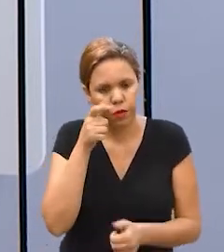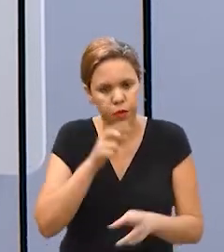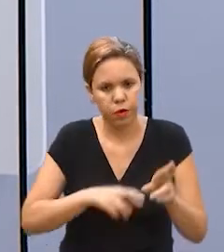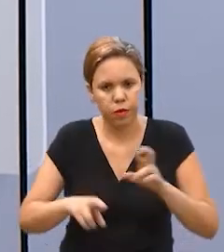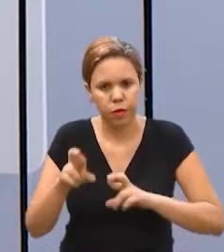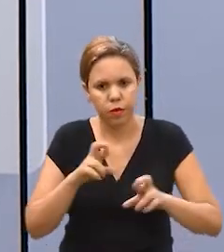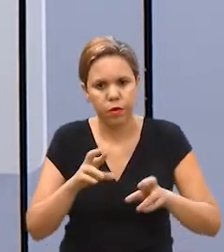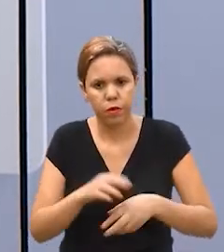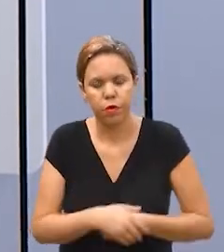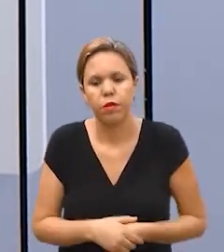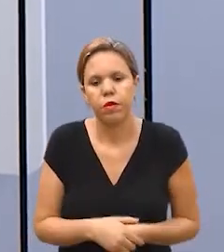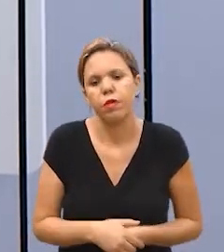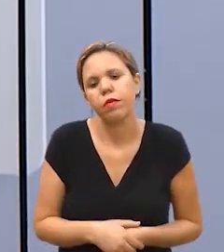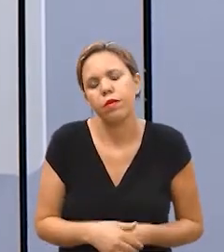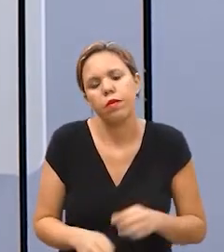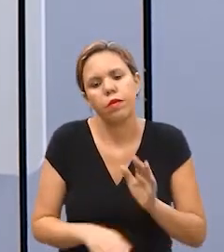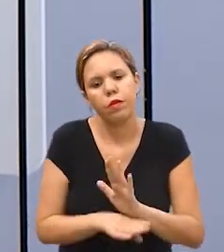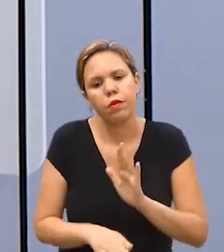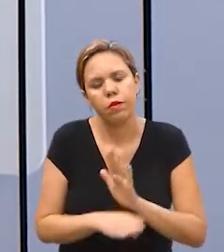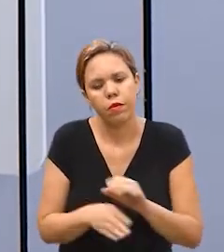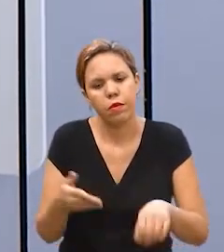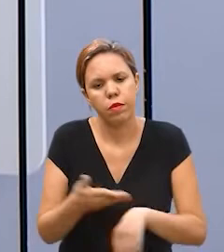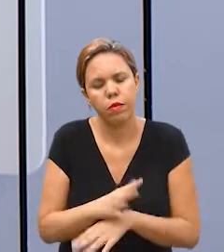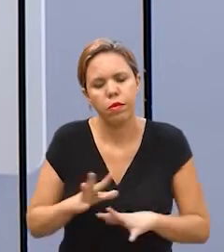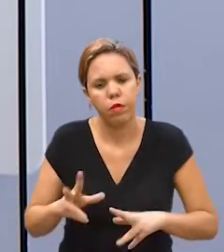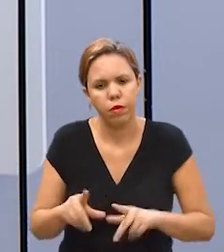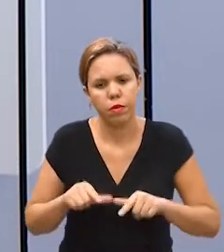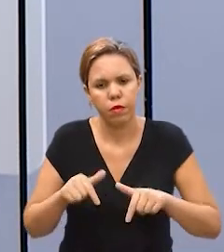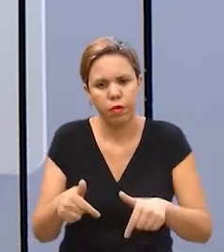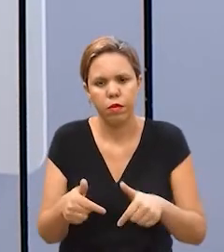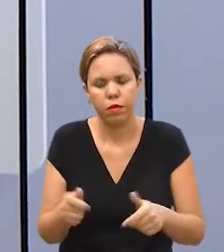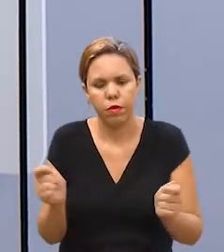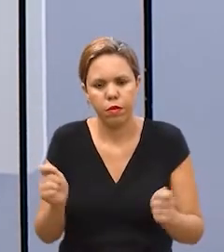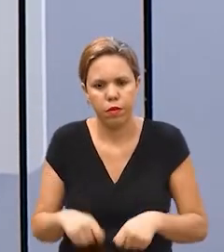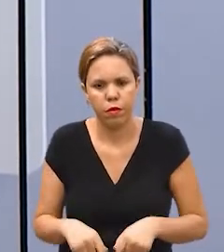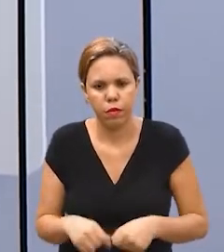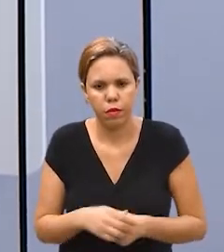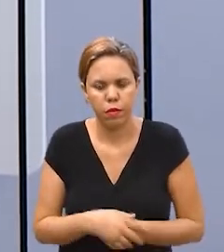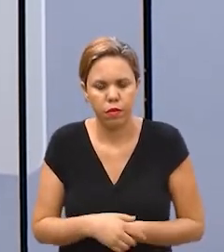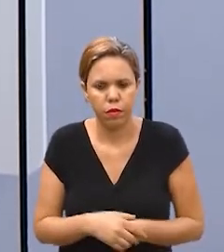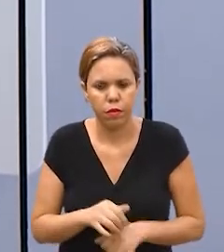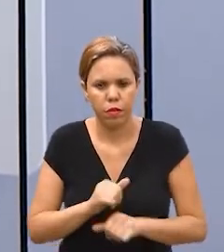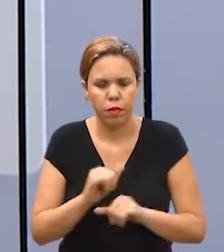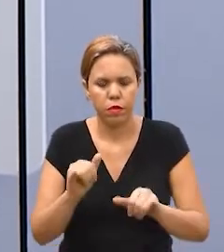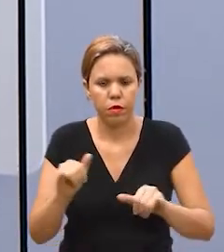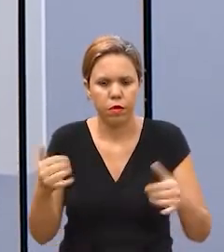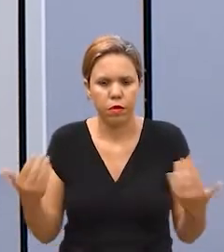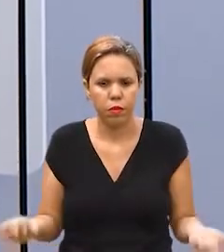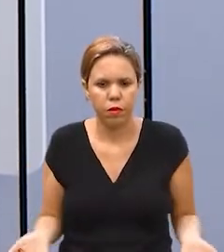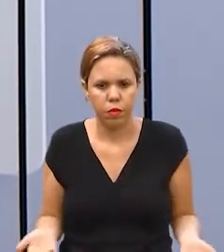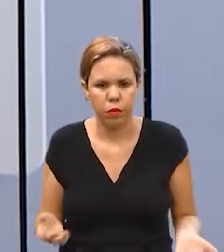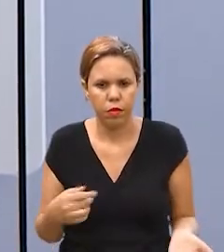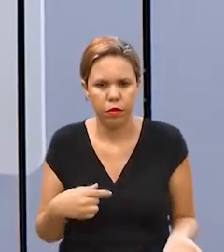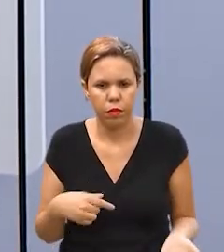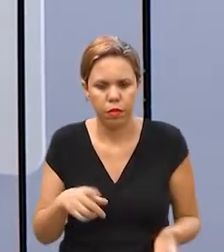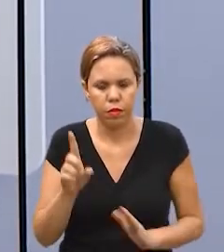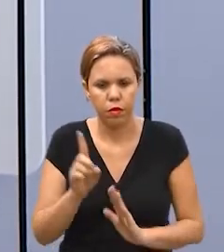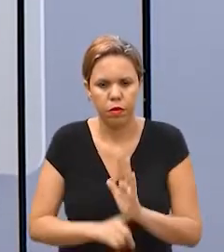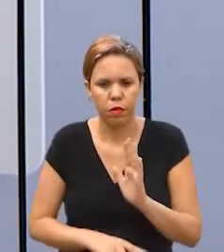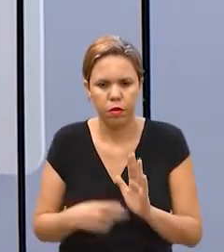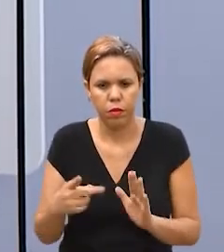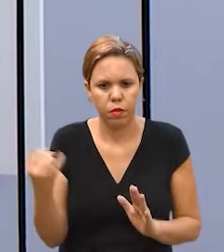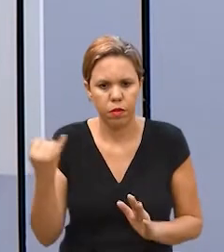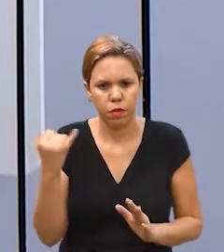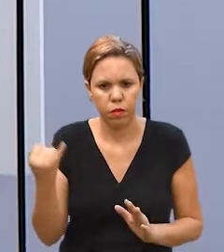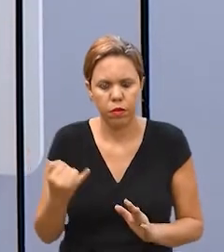acompanhamento, a fiscalização e ajudar e participar de todas as iniciativas que possam divulgar esse